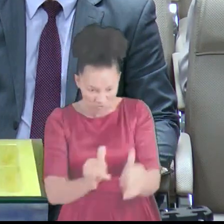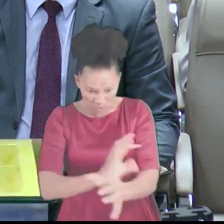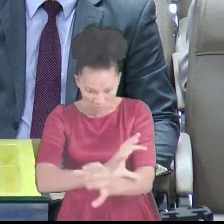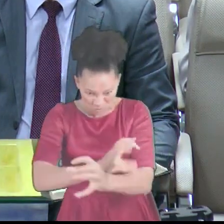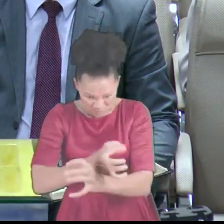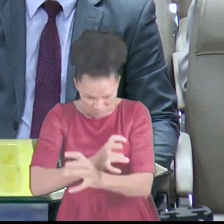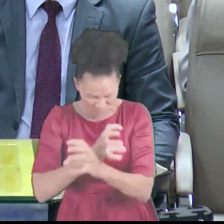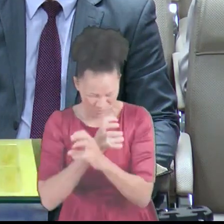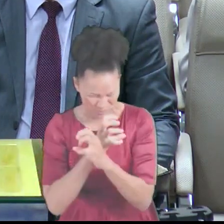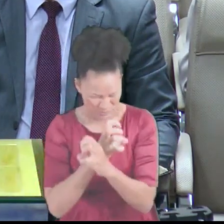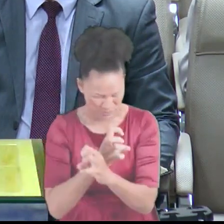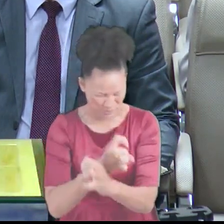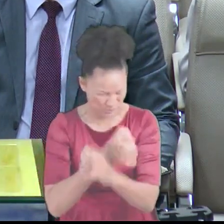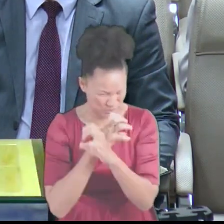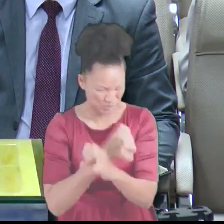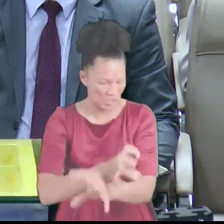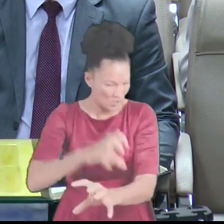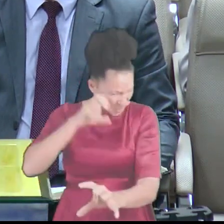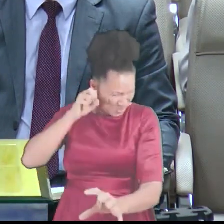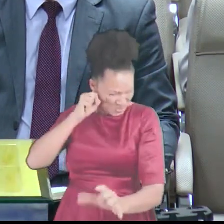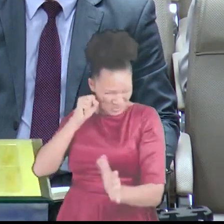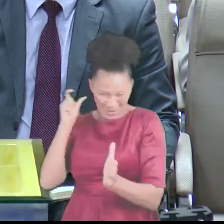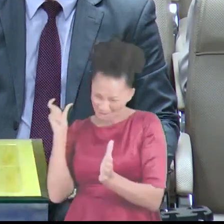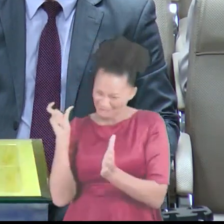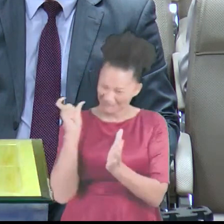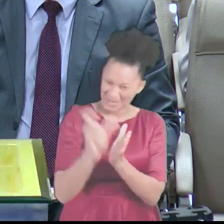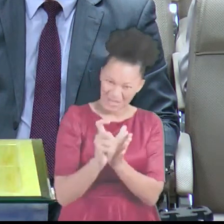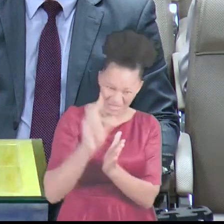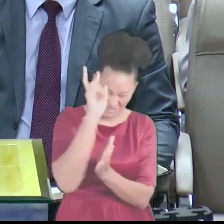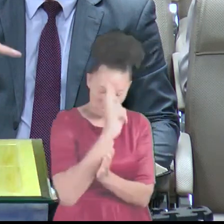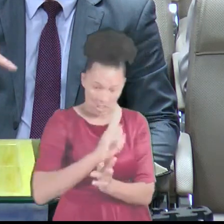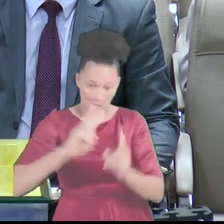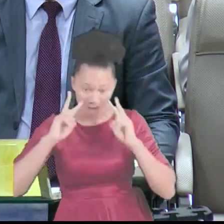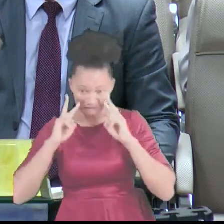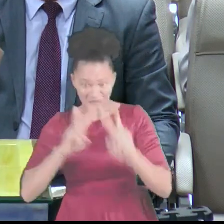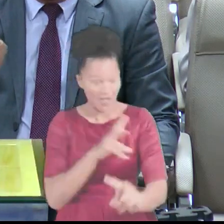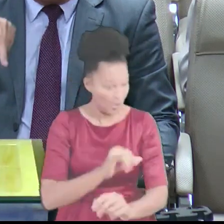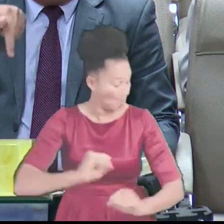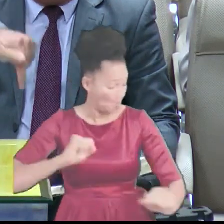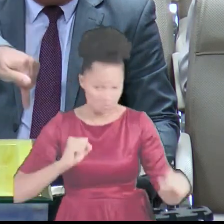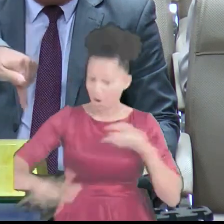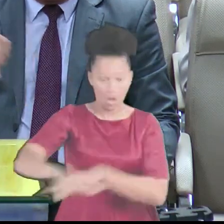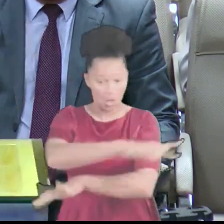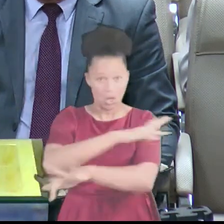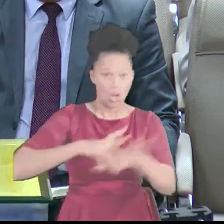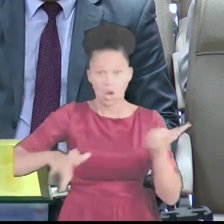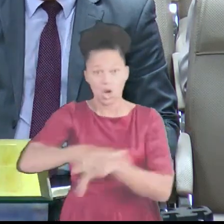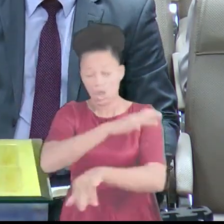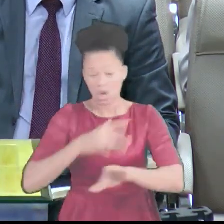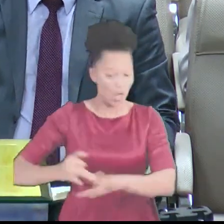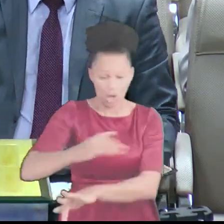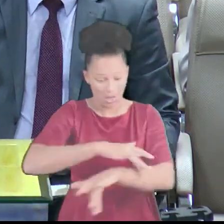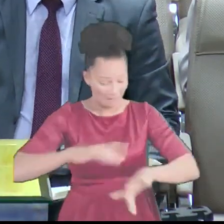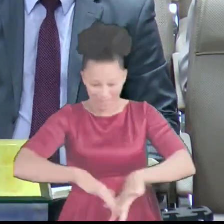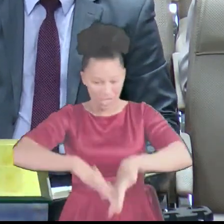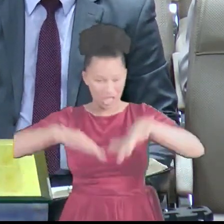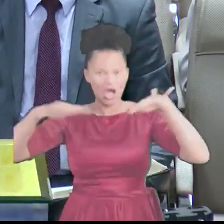osso seco, ouça a palavra do Senhor e tu verás o que vai acontecer dentro deste vale.